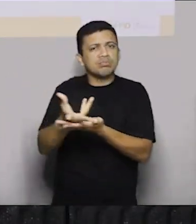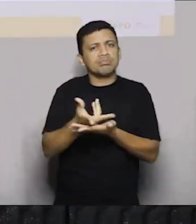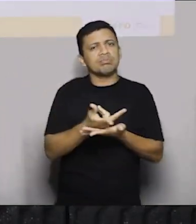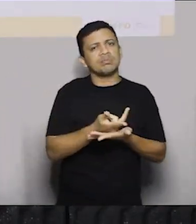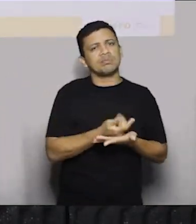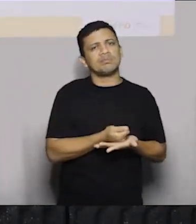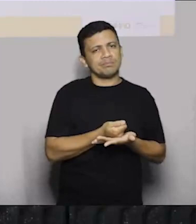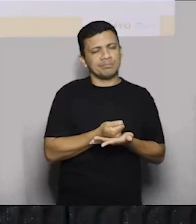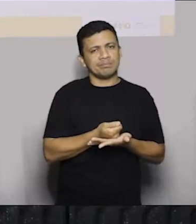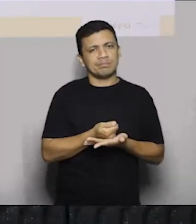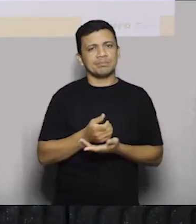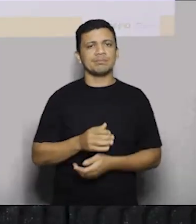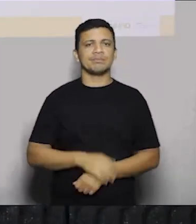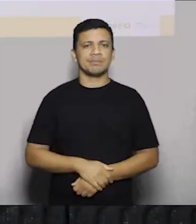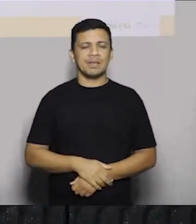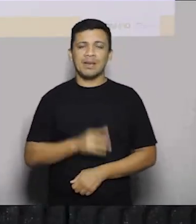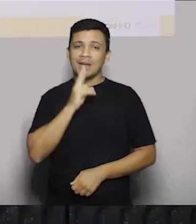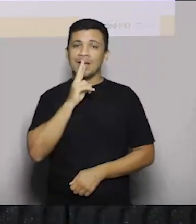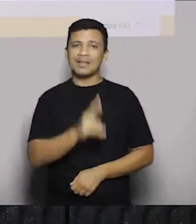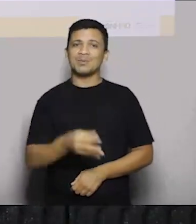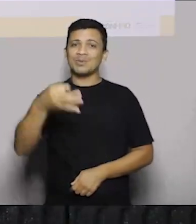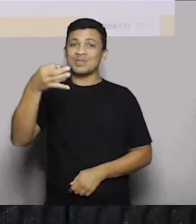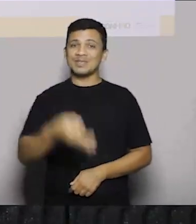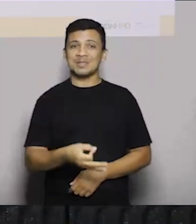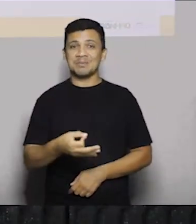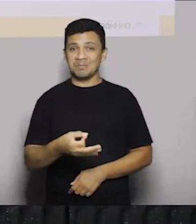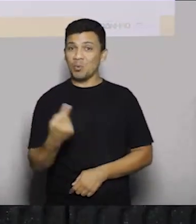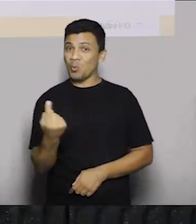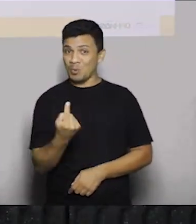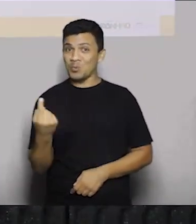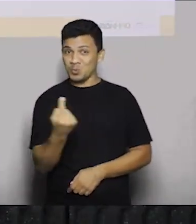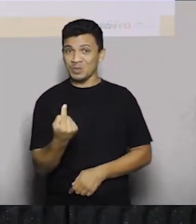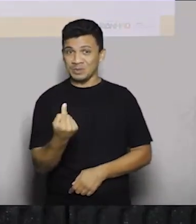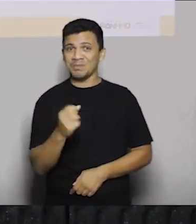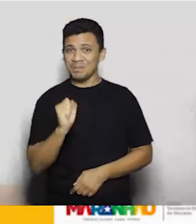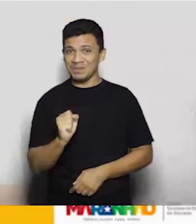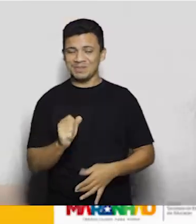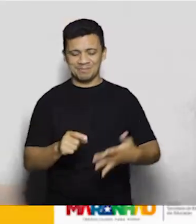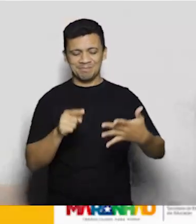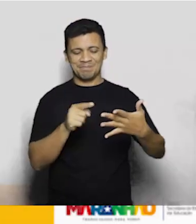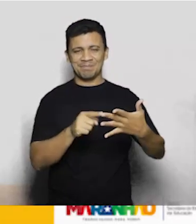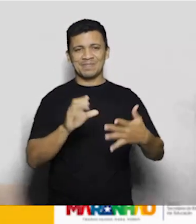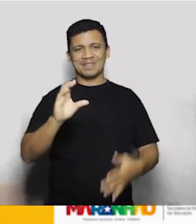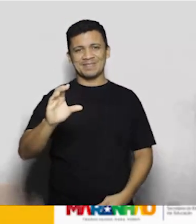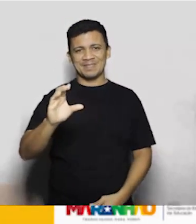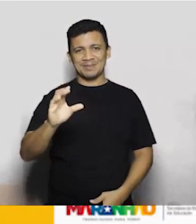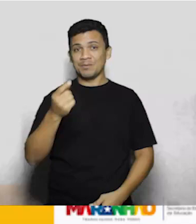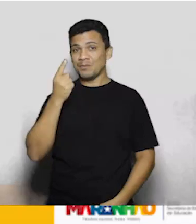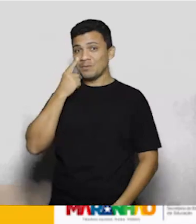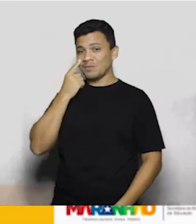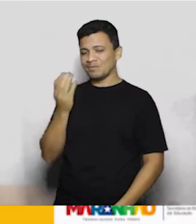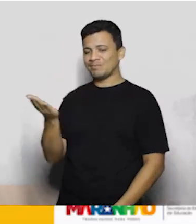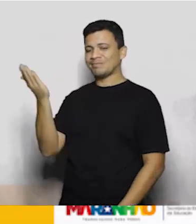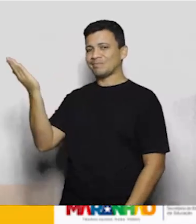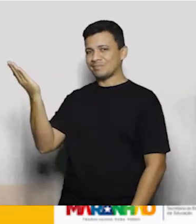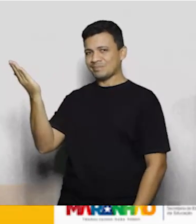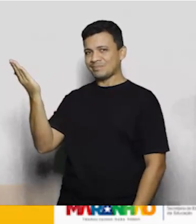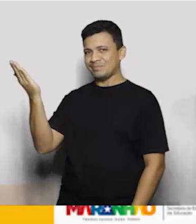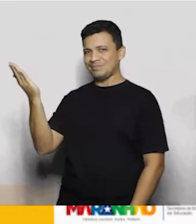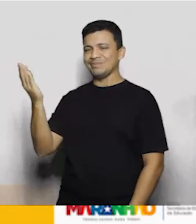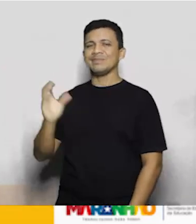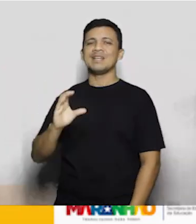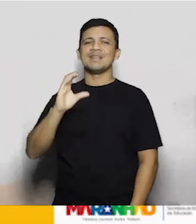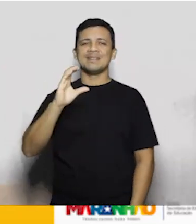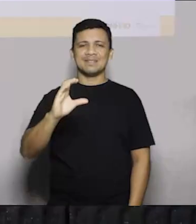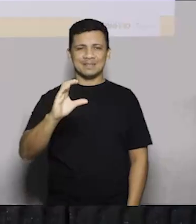pela igreja ao longo do tempo. Então a nossa opção correta, a única opção que pode ser correta, é a letra C. Vamos conferir? Letra C